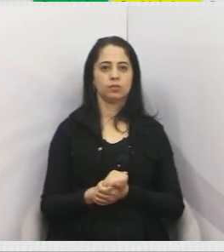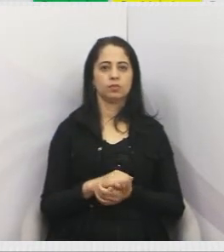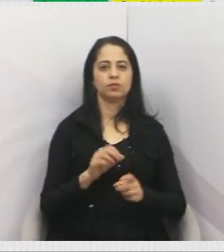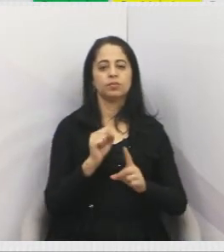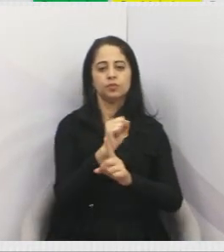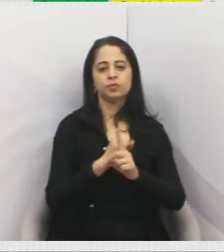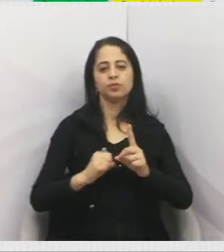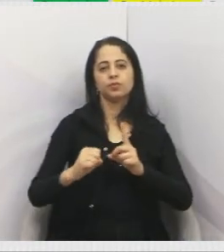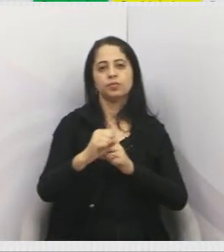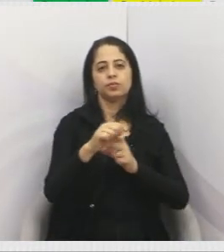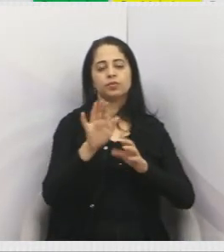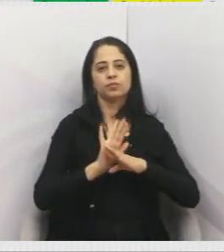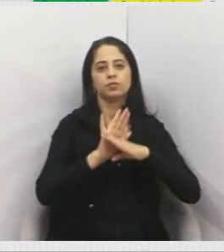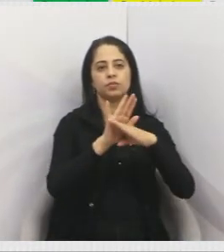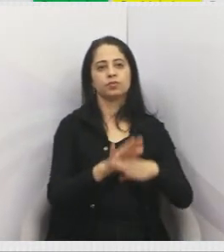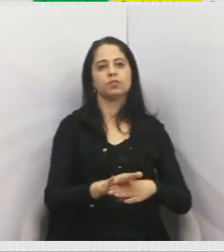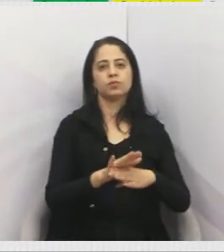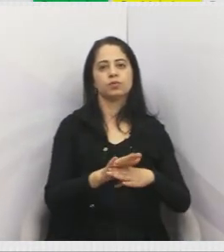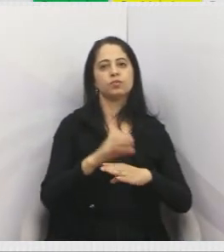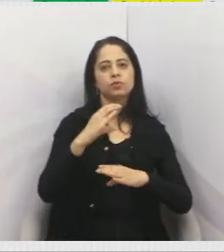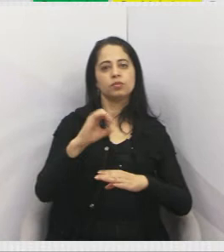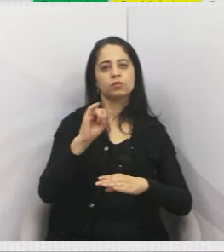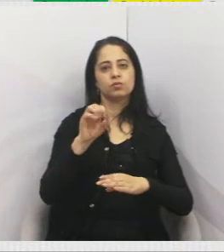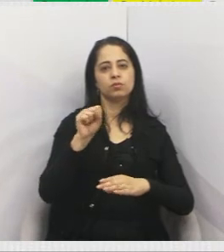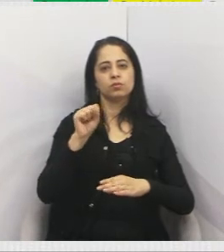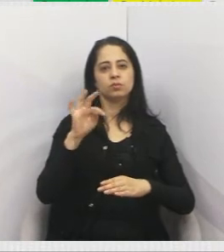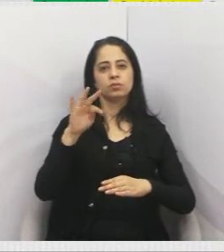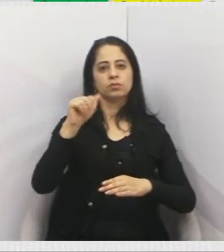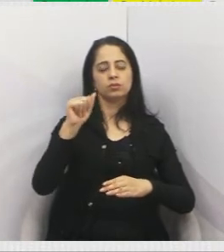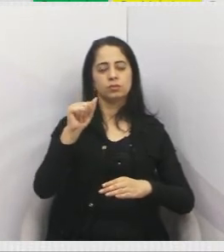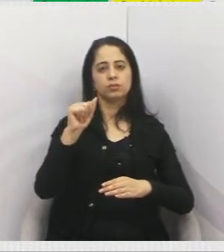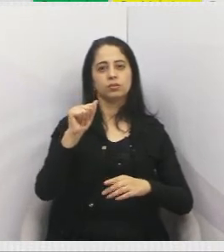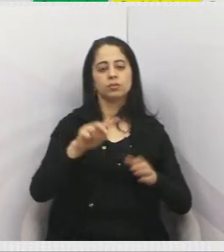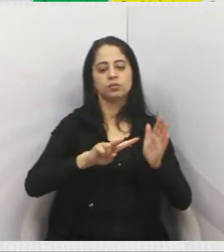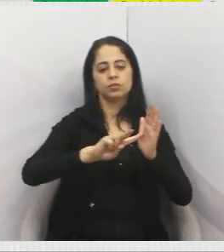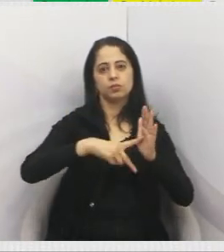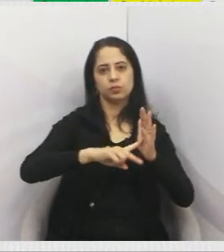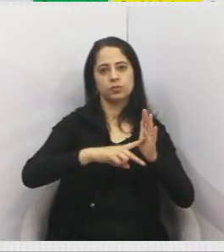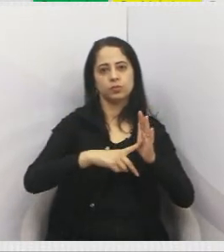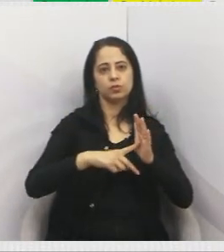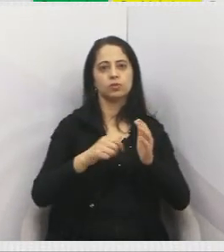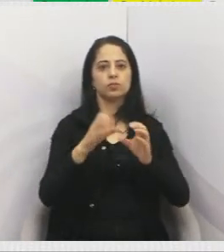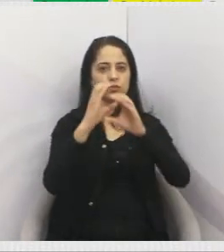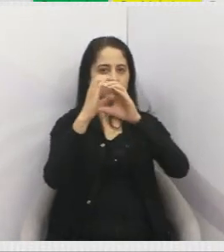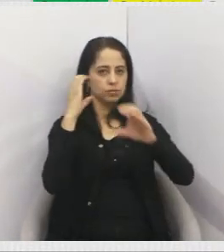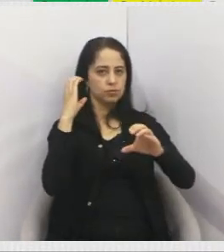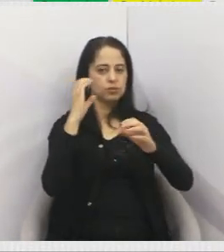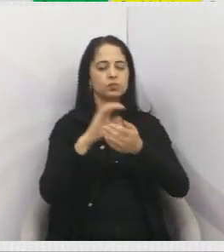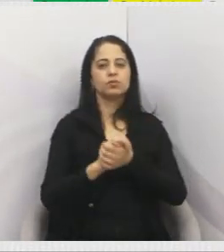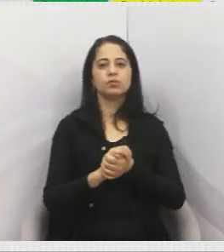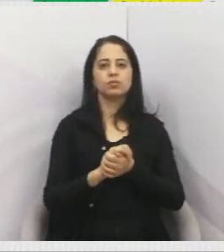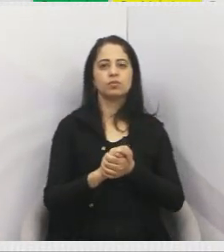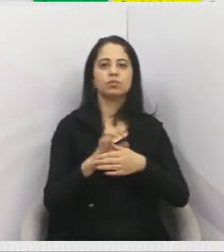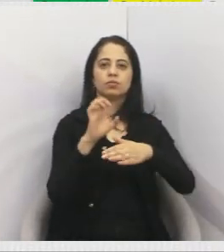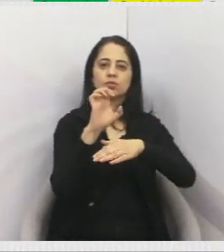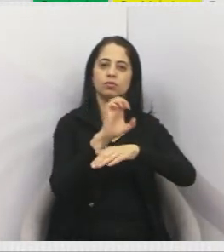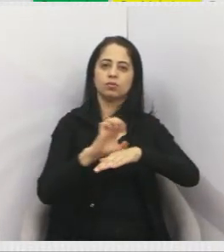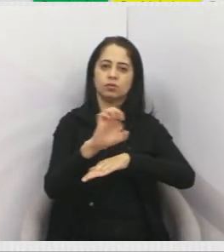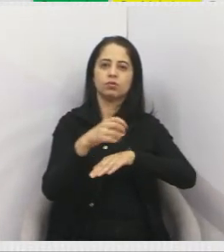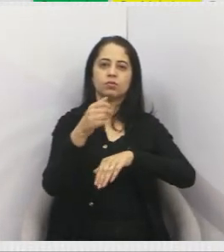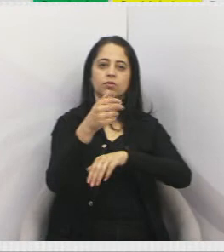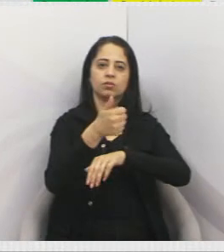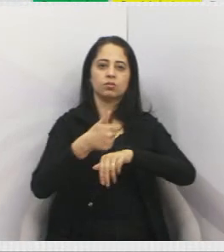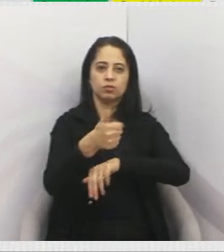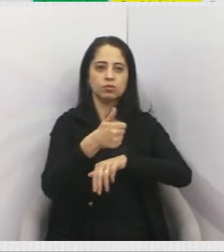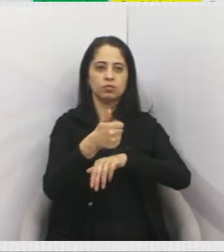Movimentos populares, moradores do Jardim Siesta, entidades de classe sindical, Sindicato dos Engenheiros, empresas ou entidades